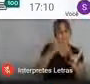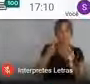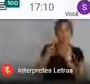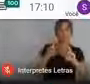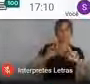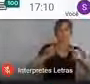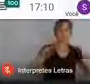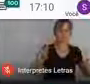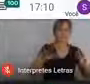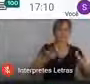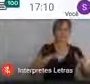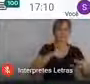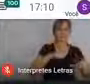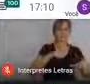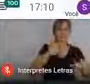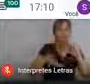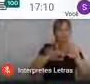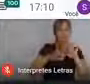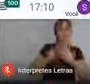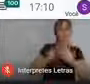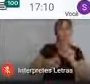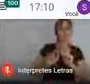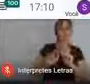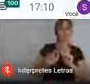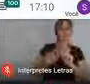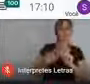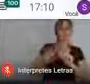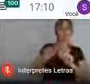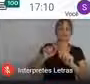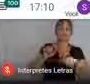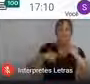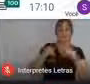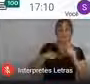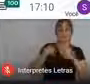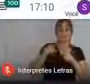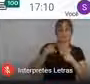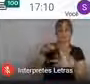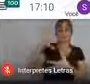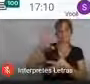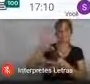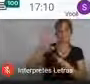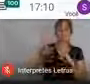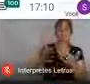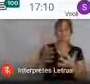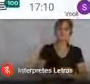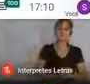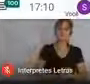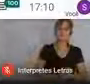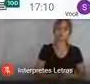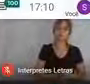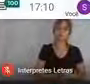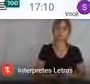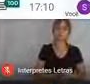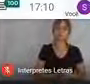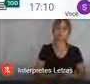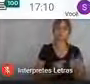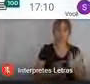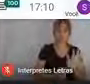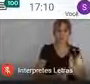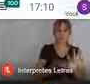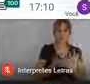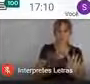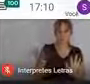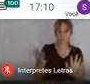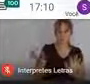da variação geográfica, e assim por diante. E para finalizar aqui essa parte do estudo do professor Marcelo